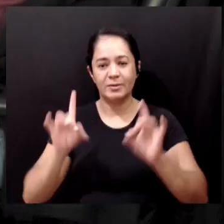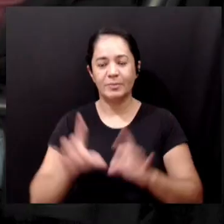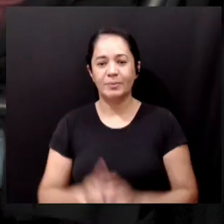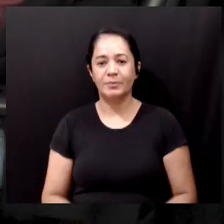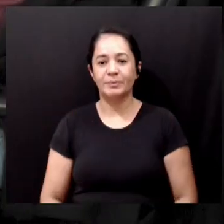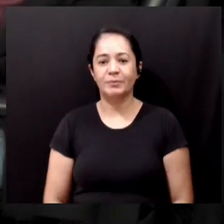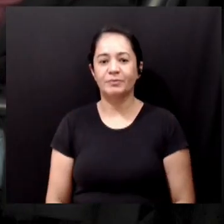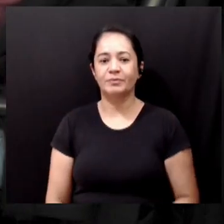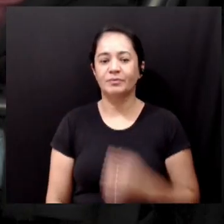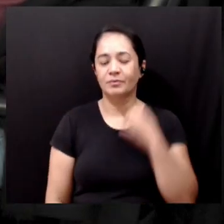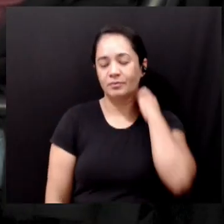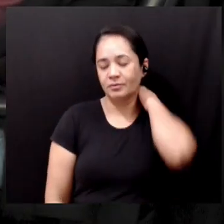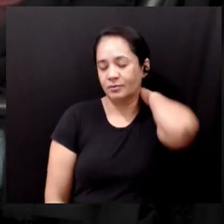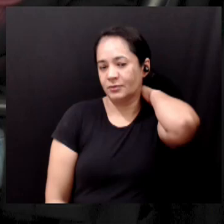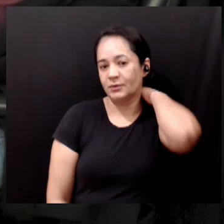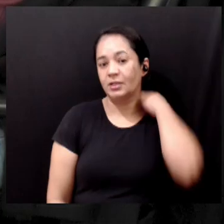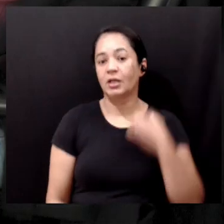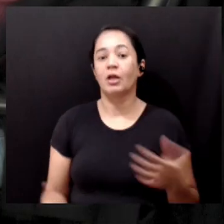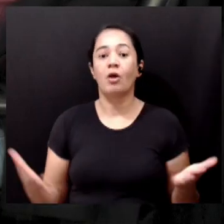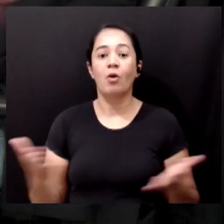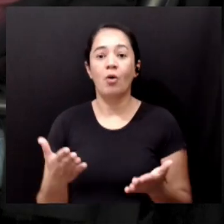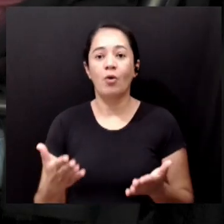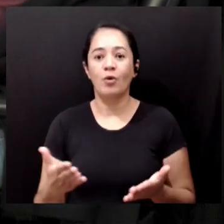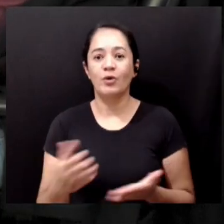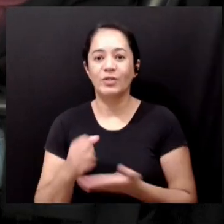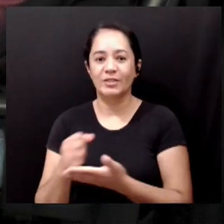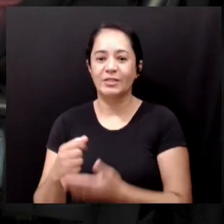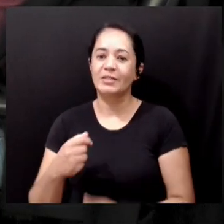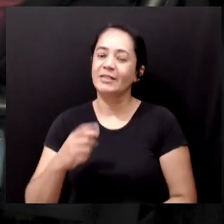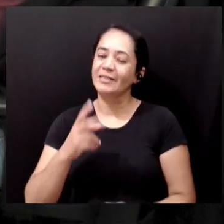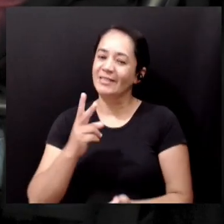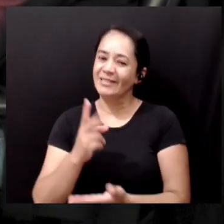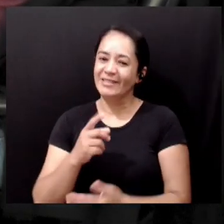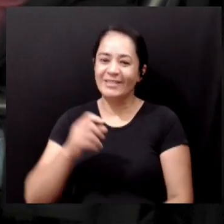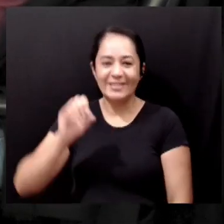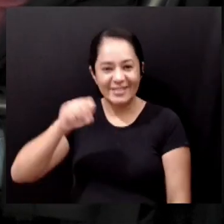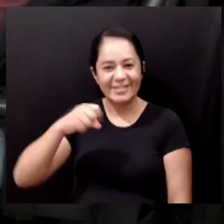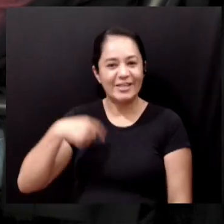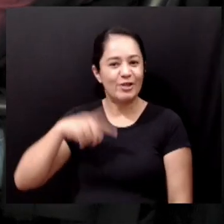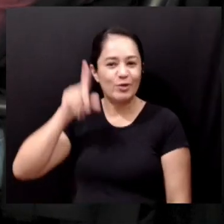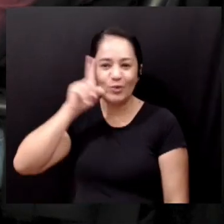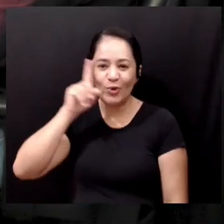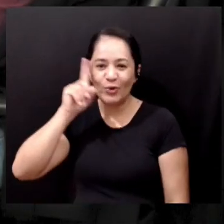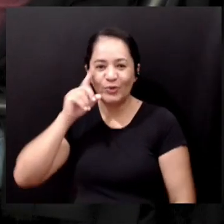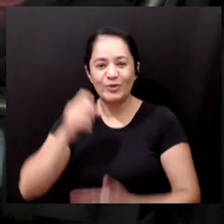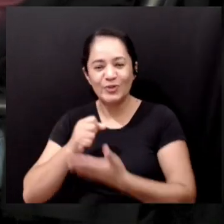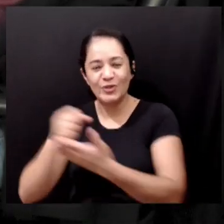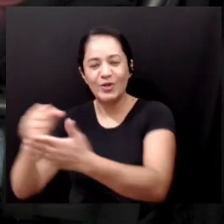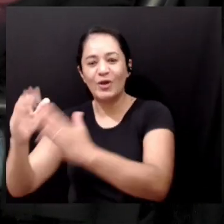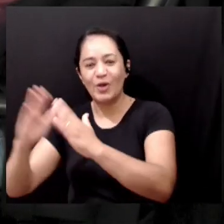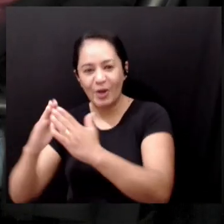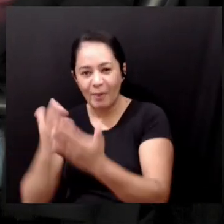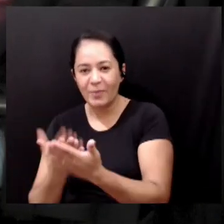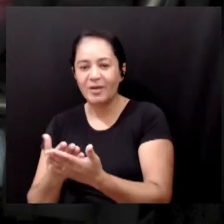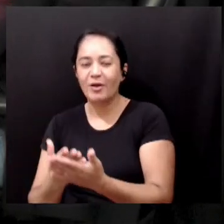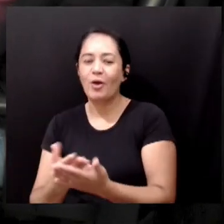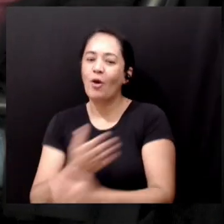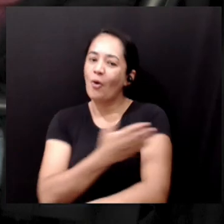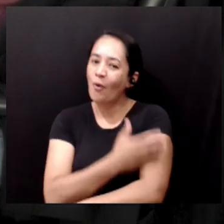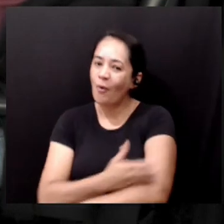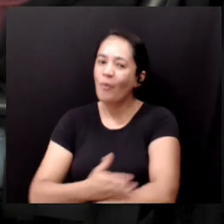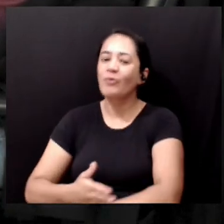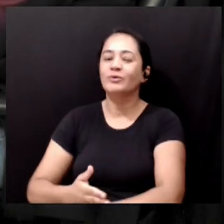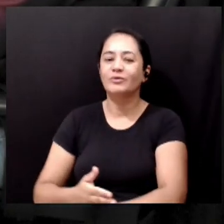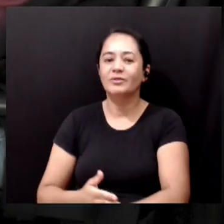leva ela pra escola ou não? Leva ela para a escola todo dia. Isso aí não Ah, tem. é, E né? quando Mantém essa tradição. mantém a tradição. E quando eu posso, vou buscá-la. É